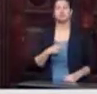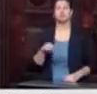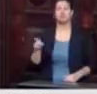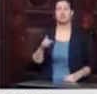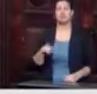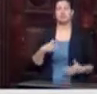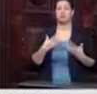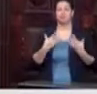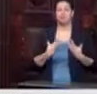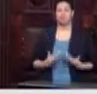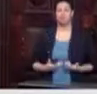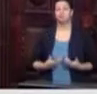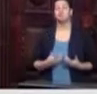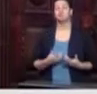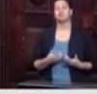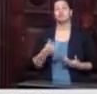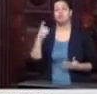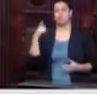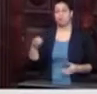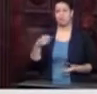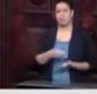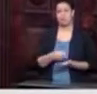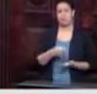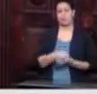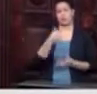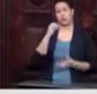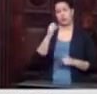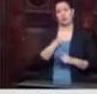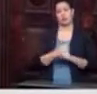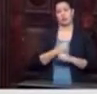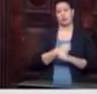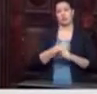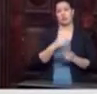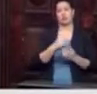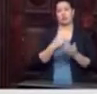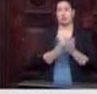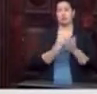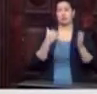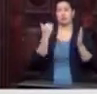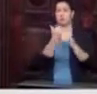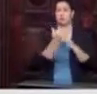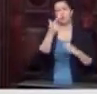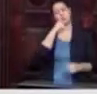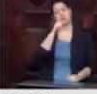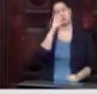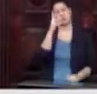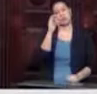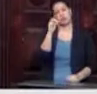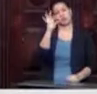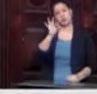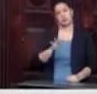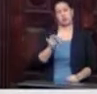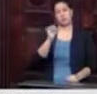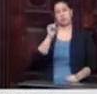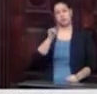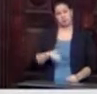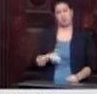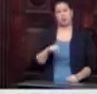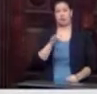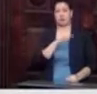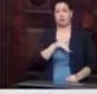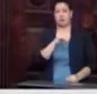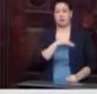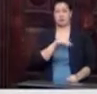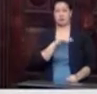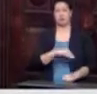fadados a trabalhar 10 anos a mais para ganhar pelo menos 30% a menos dos salários com essa